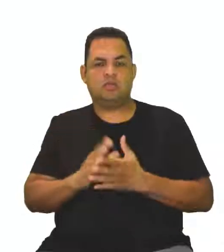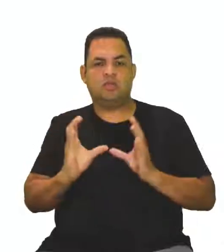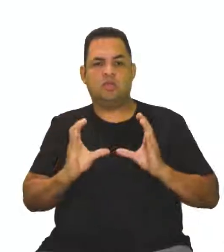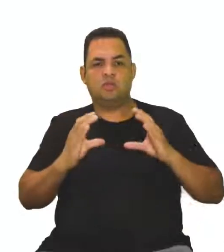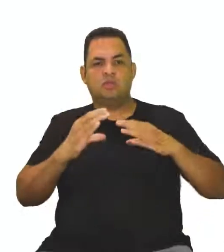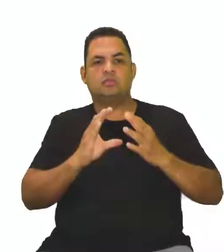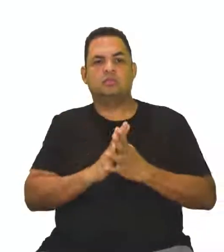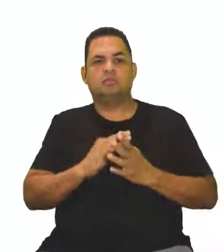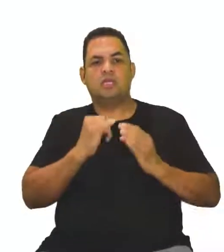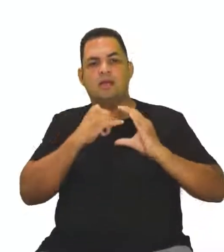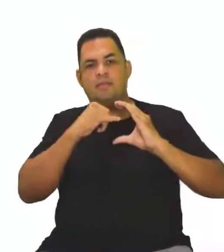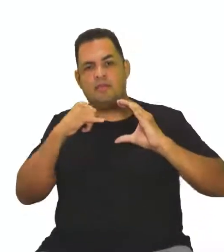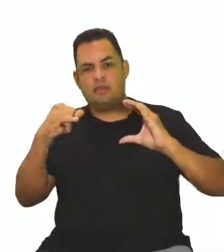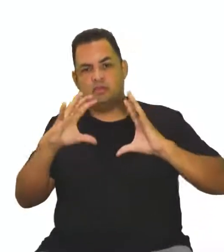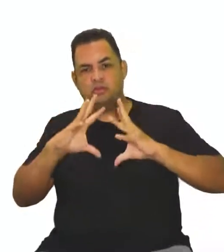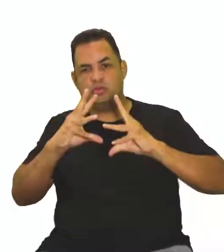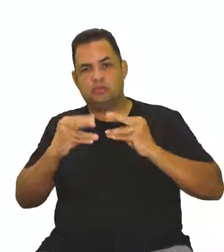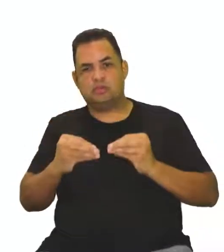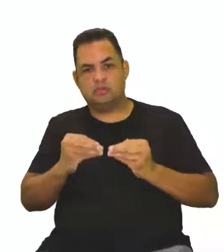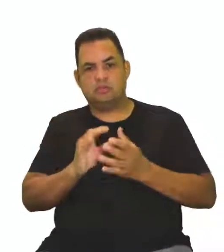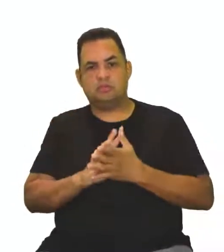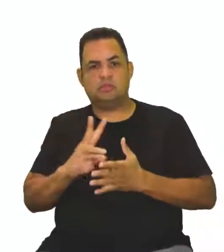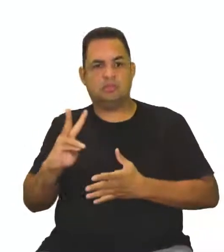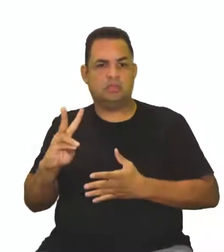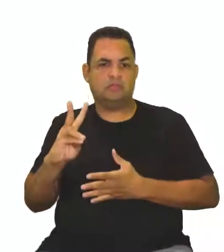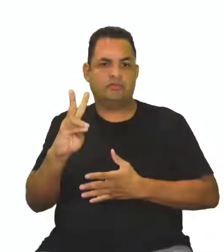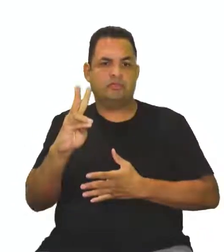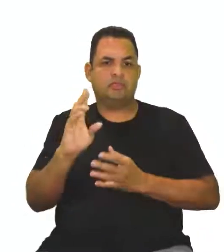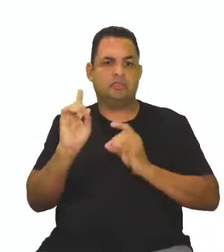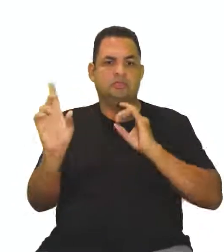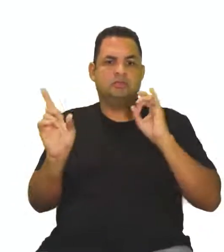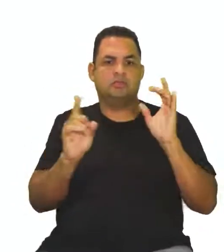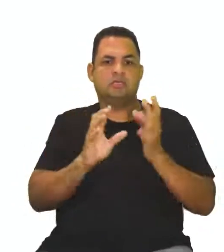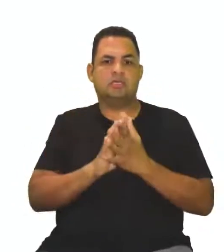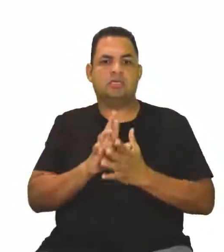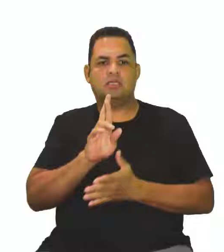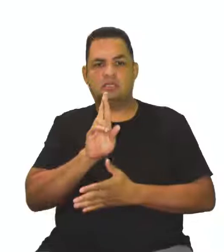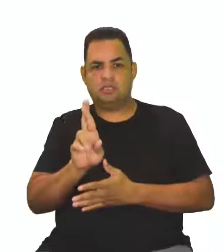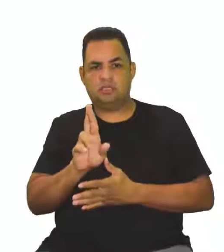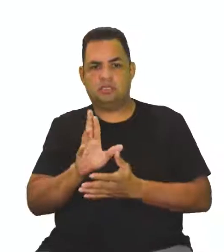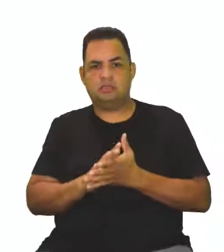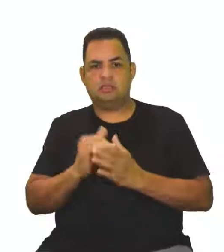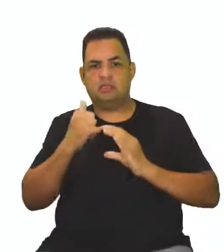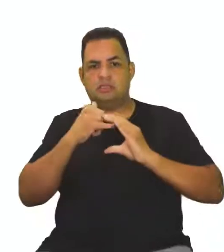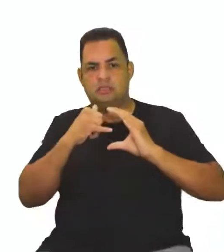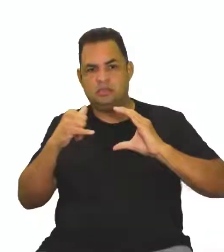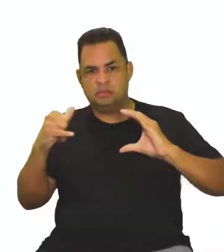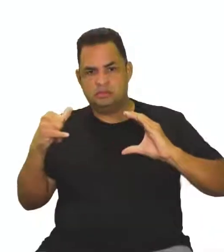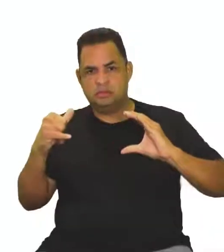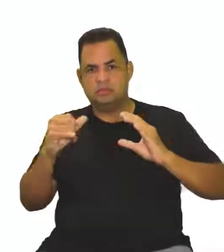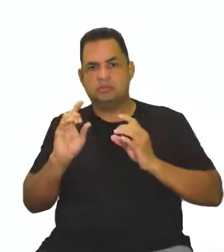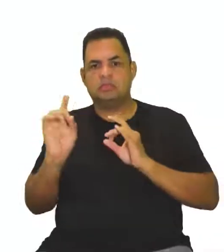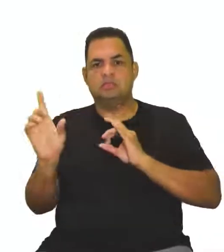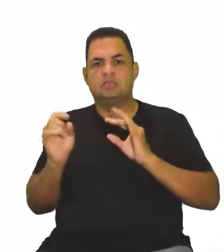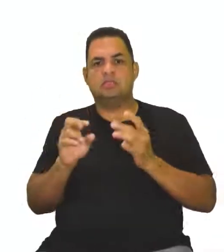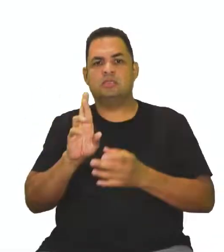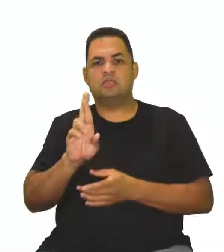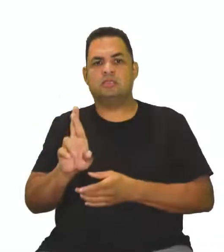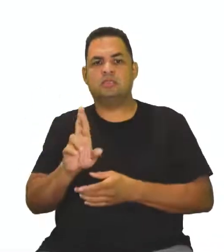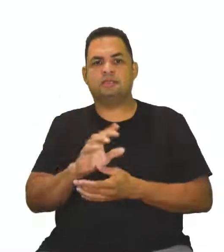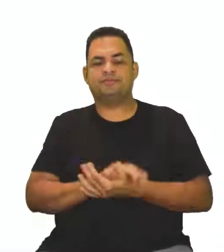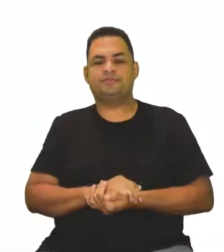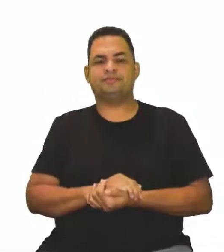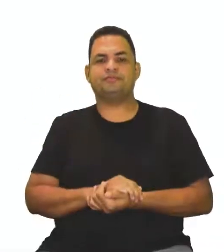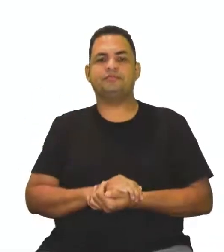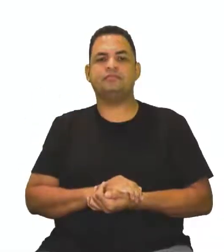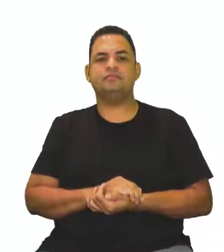corrente total do circuito, a tensão em cada resistor e a corrente em cada resistor. Então, primeiro nós